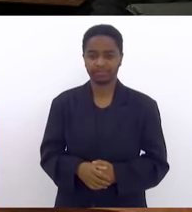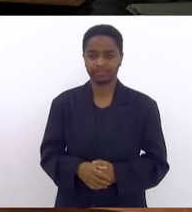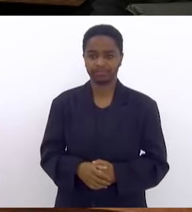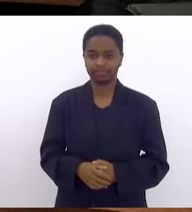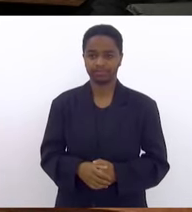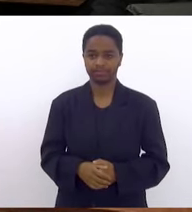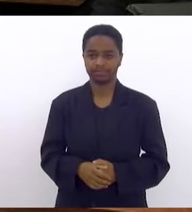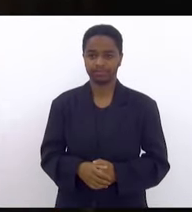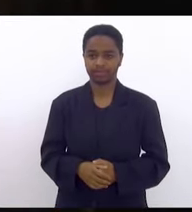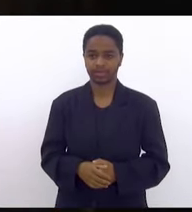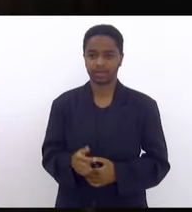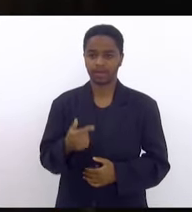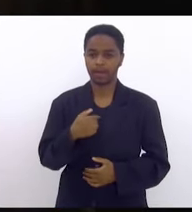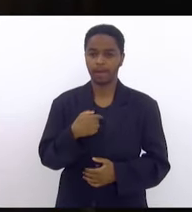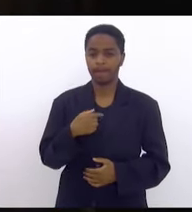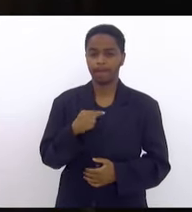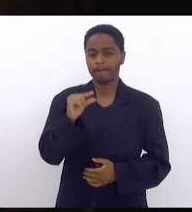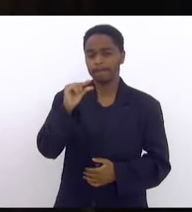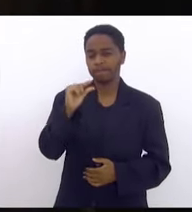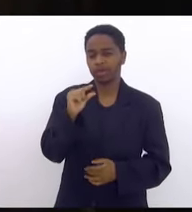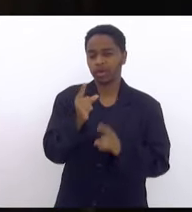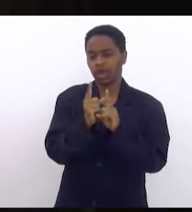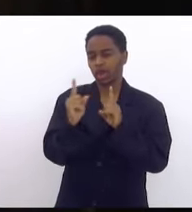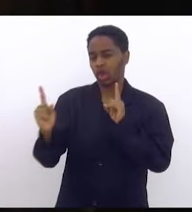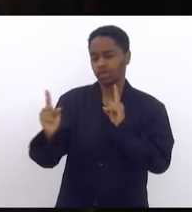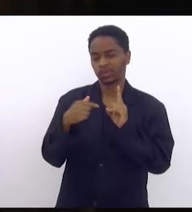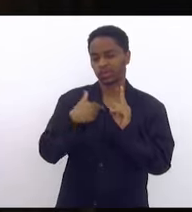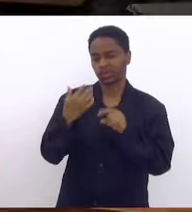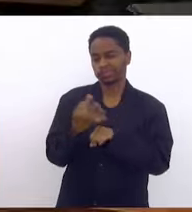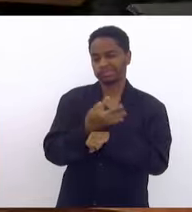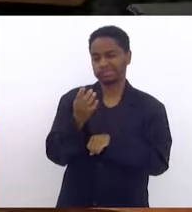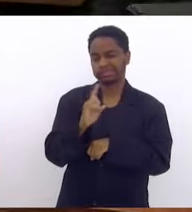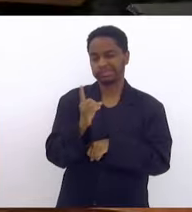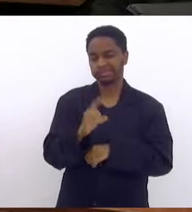Bom, deputado, eu estou um pouquinho longe de tribuna, não aguento mais tribuna, não.